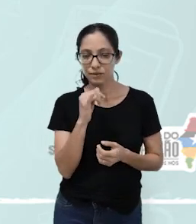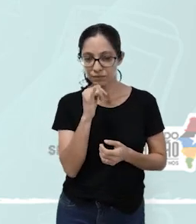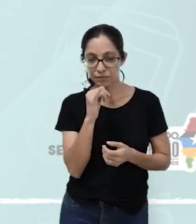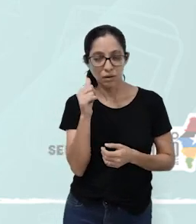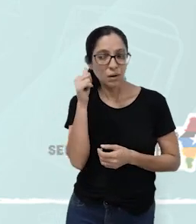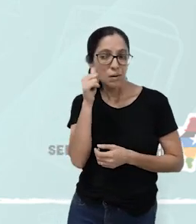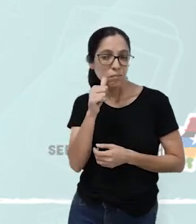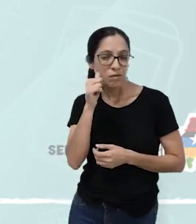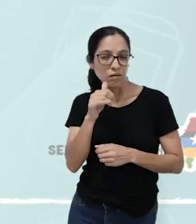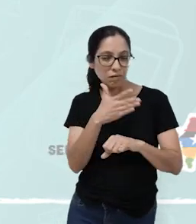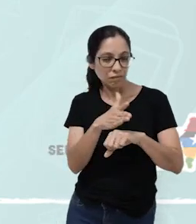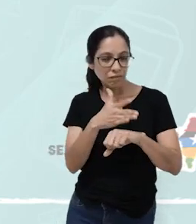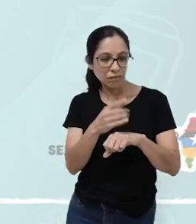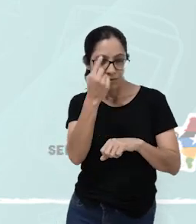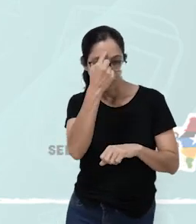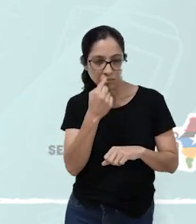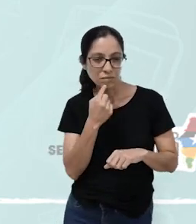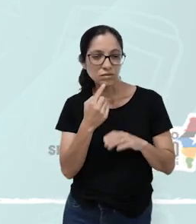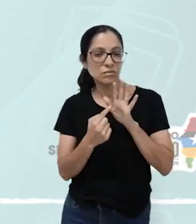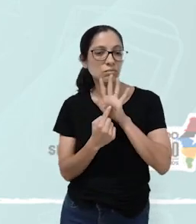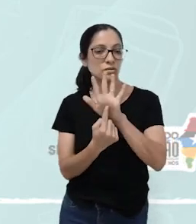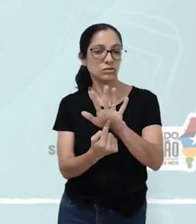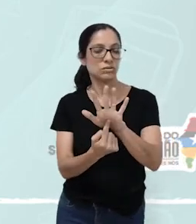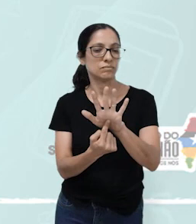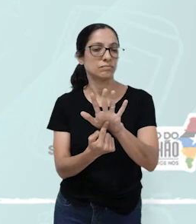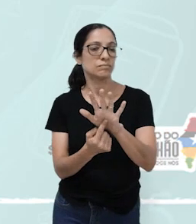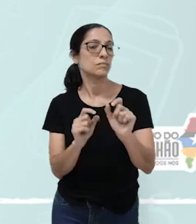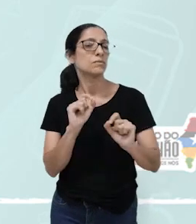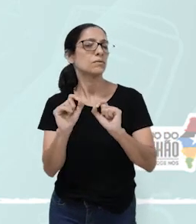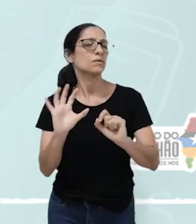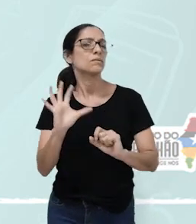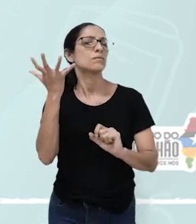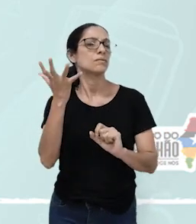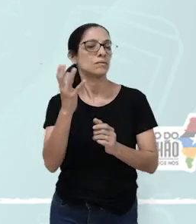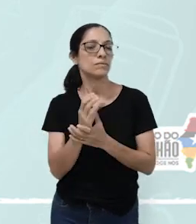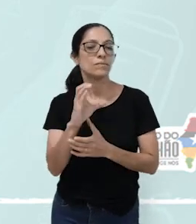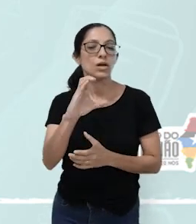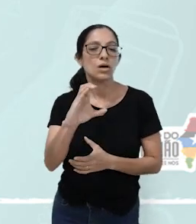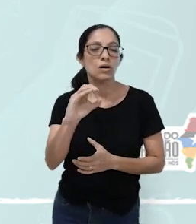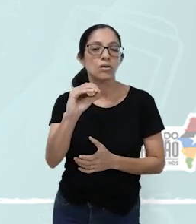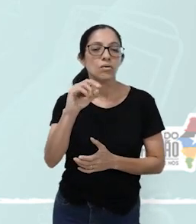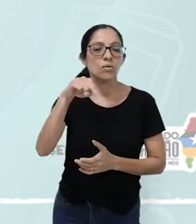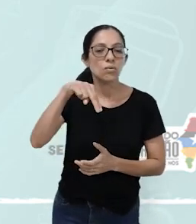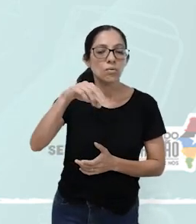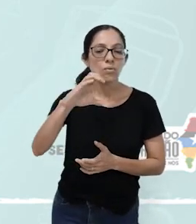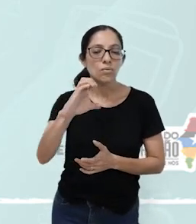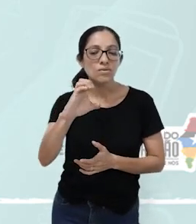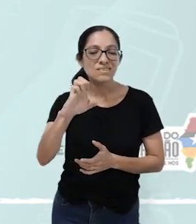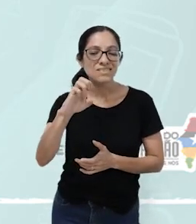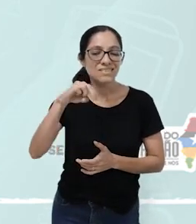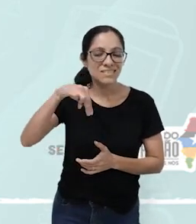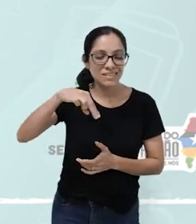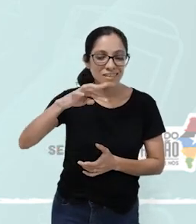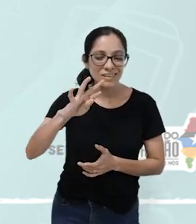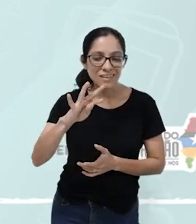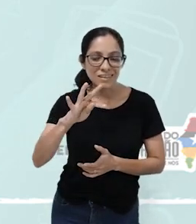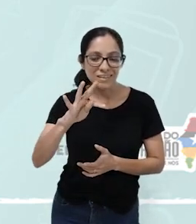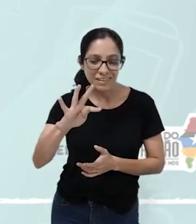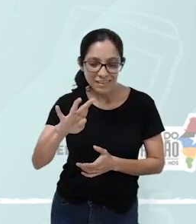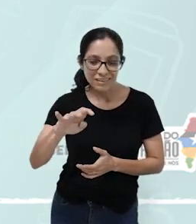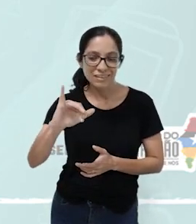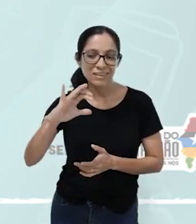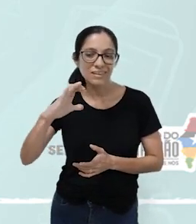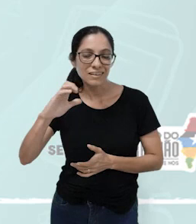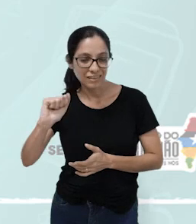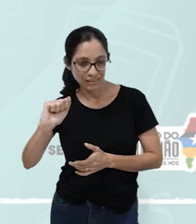treinando. Aqui ela está numa fase o quê, galerinha? Concêntrica. Primeira imagem, fase concêntrica.